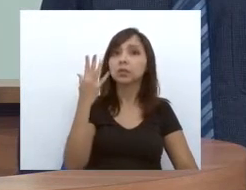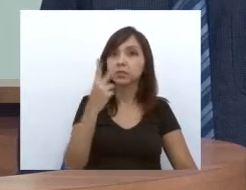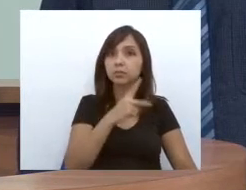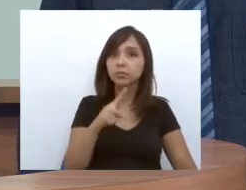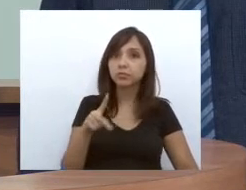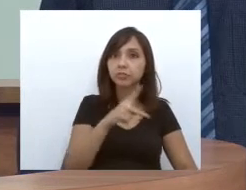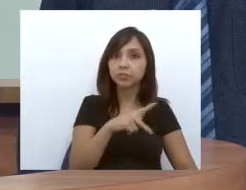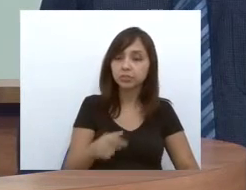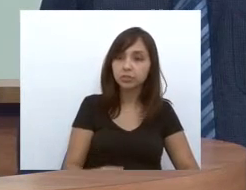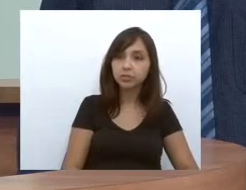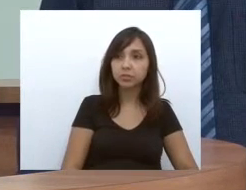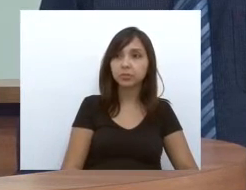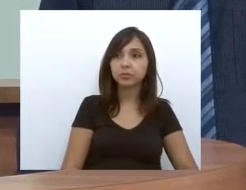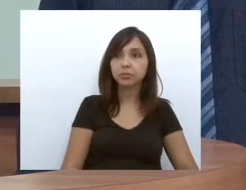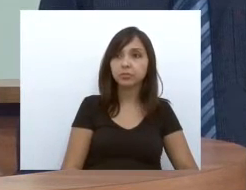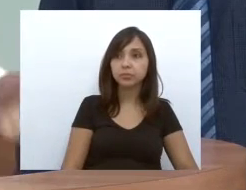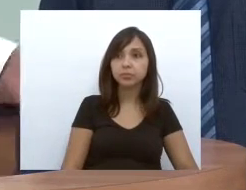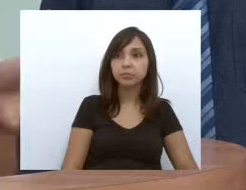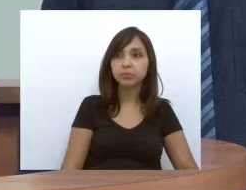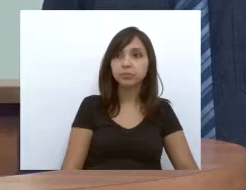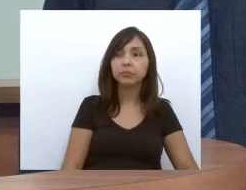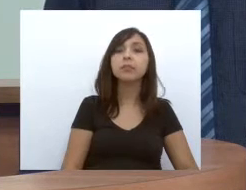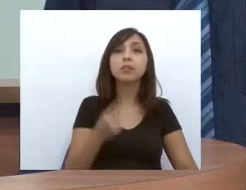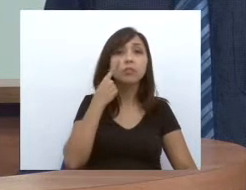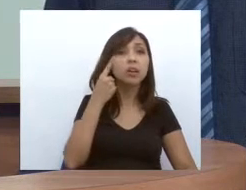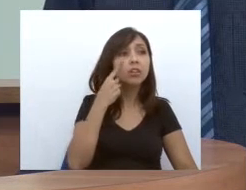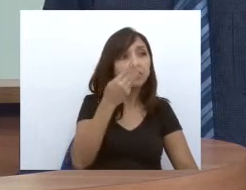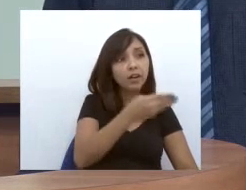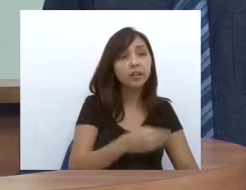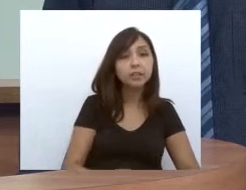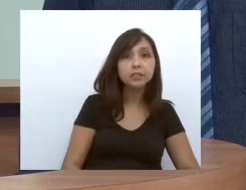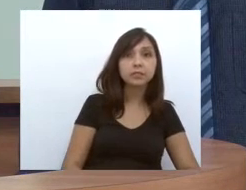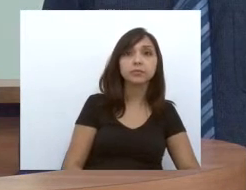furtados. Vão lá ver!